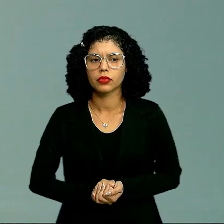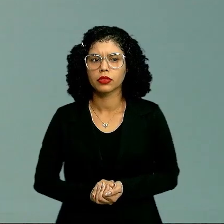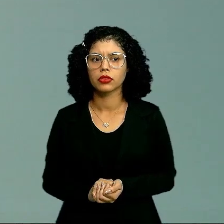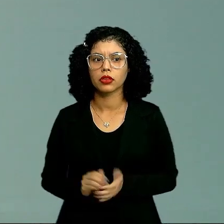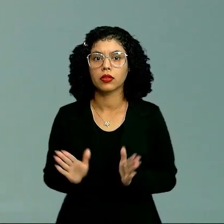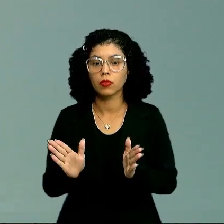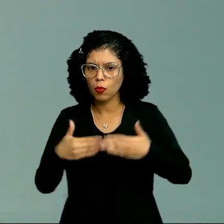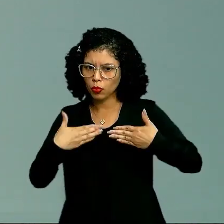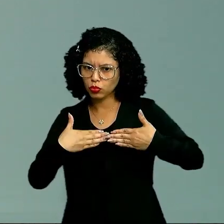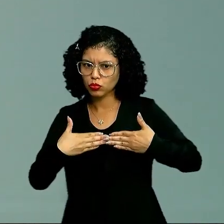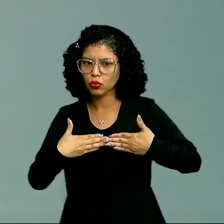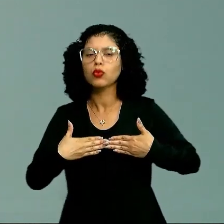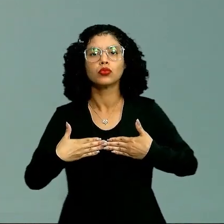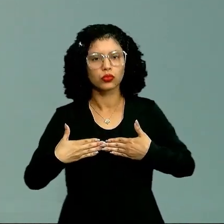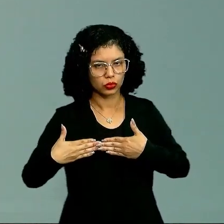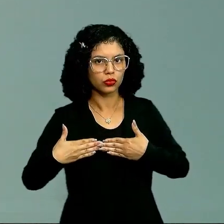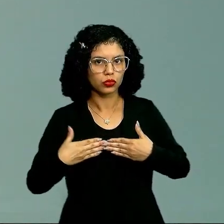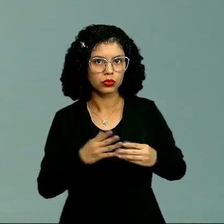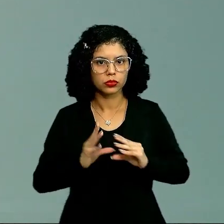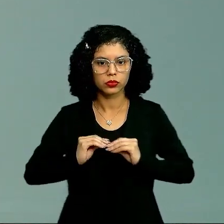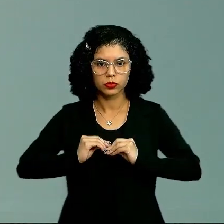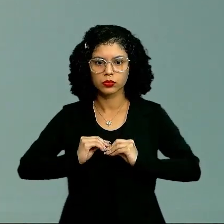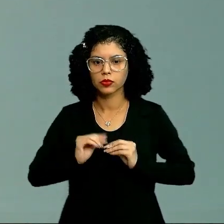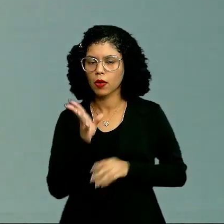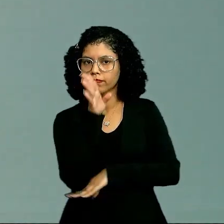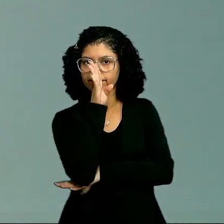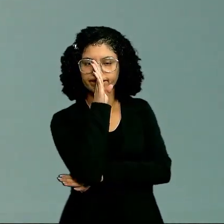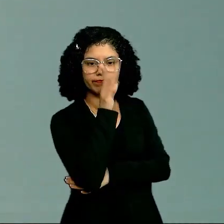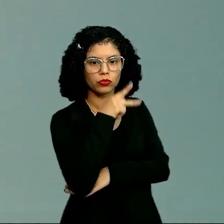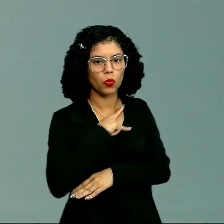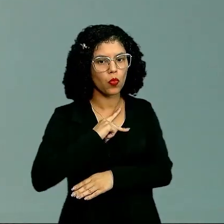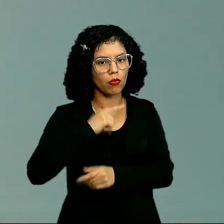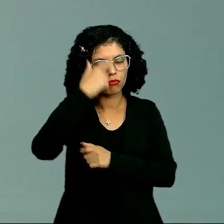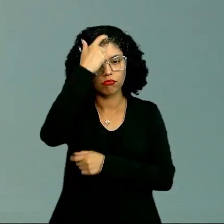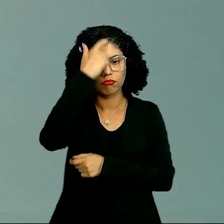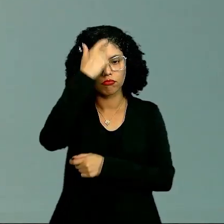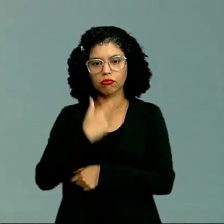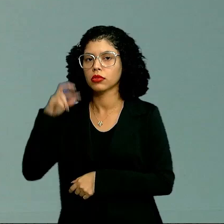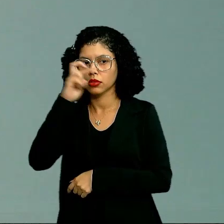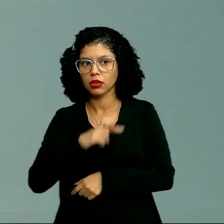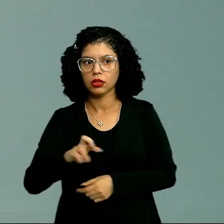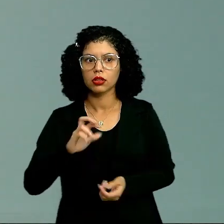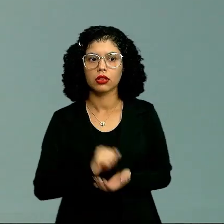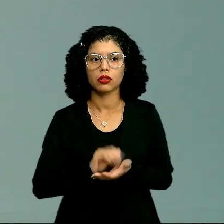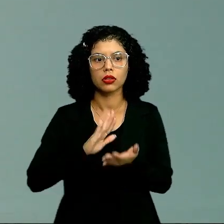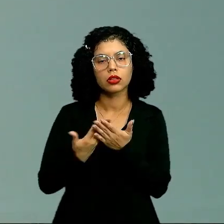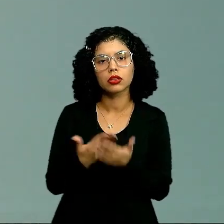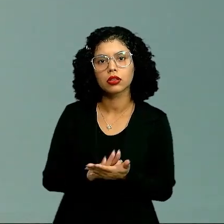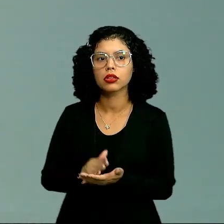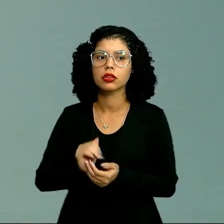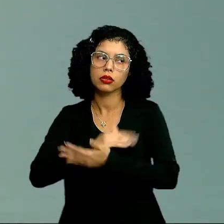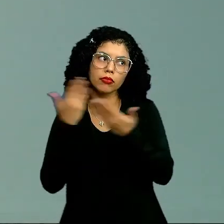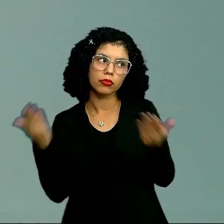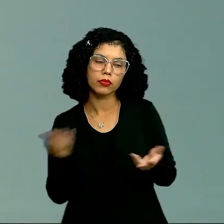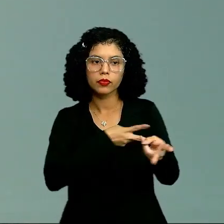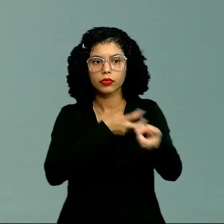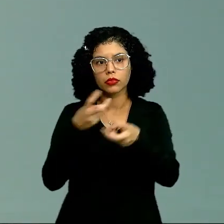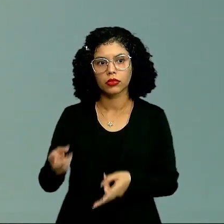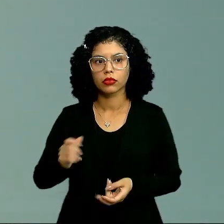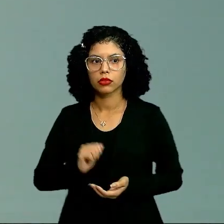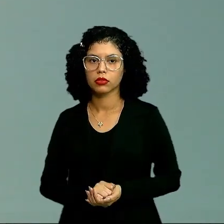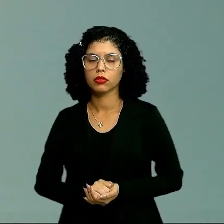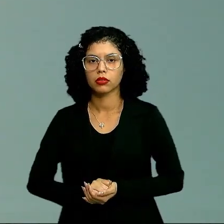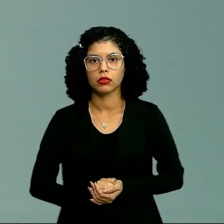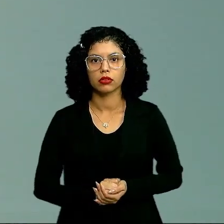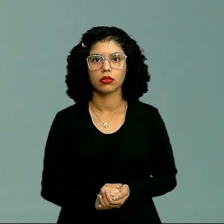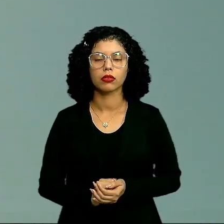de me fechar para mim mesma, no meu próprio eu, fazer análises, interpretações, é tanto que a gente observa